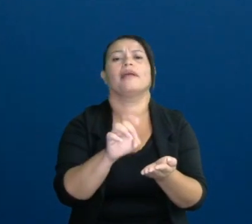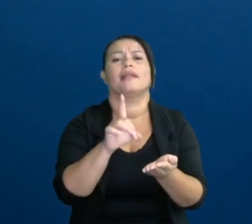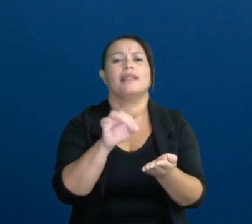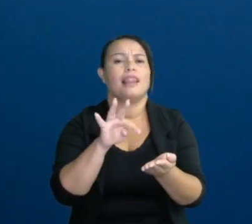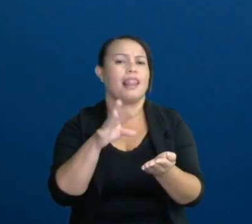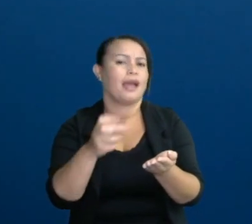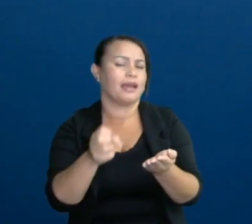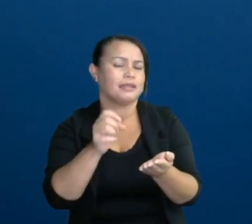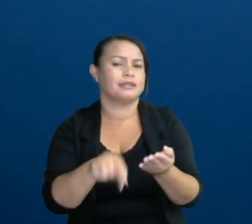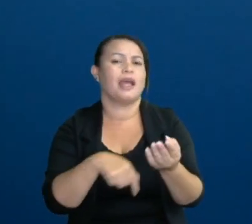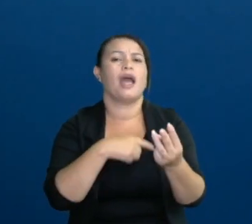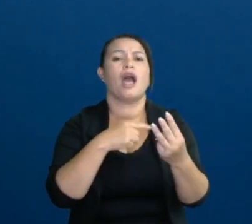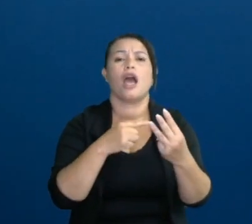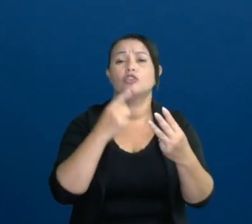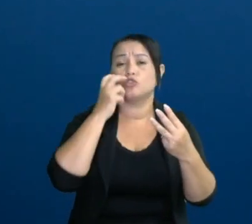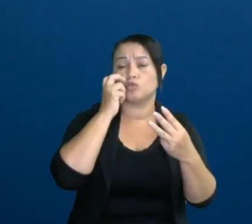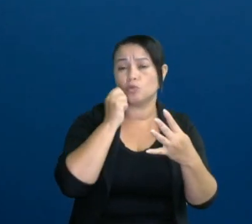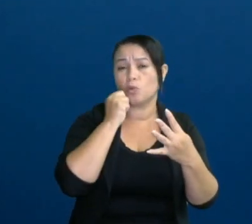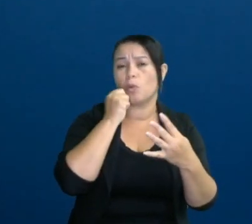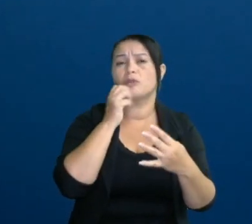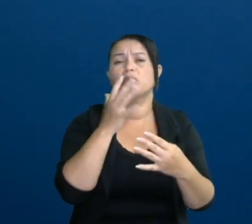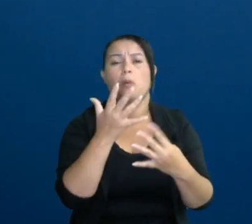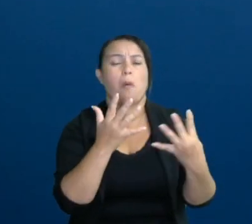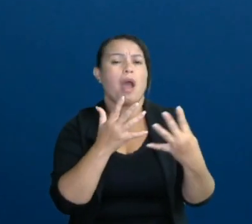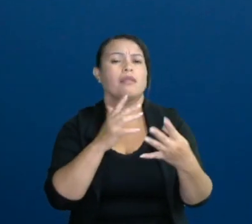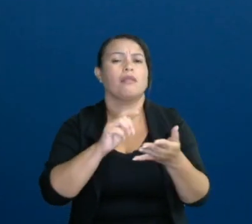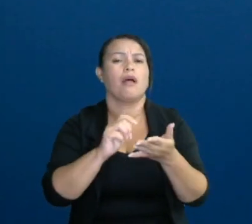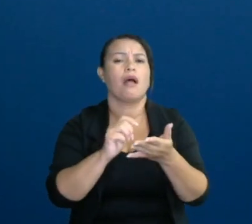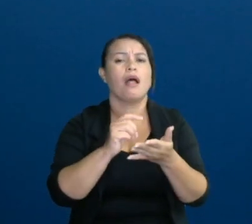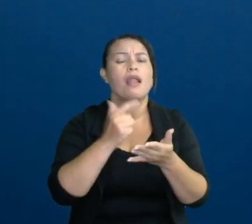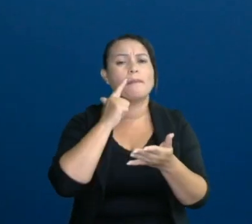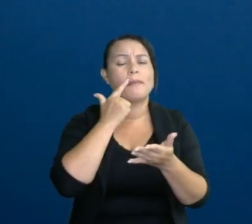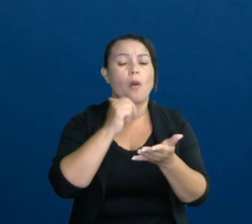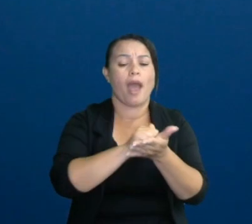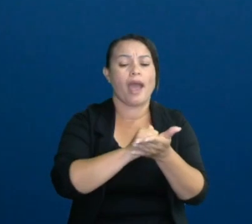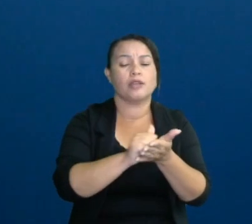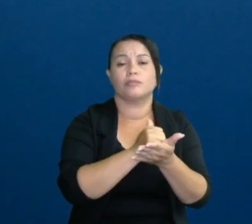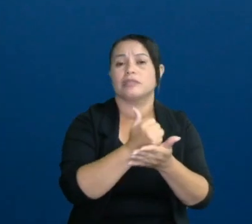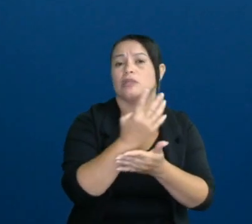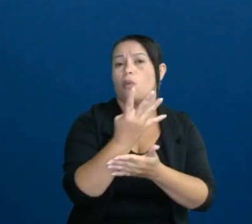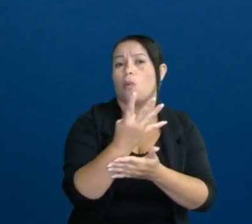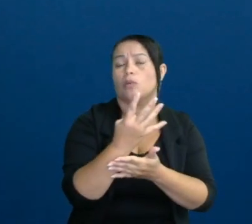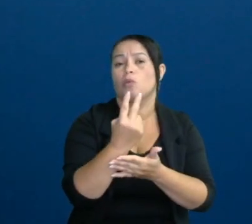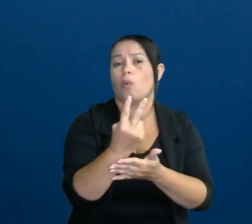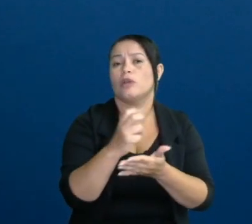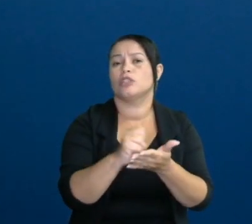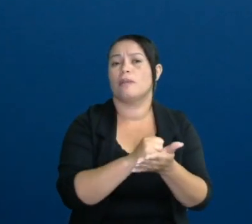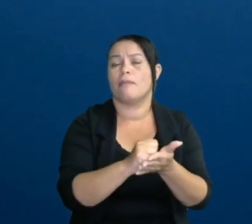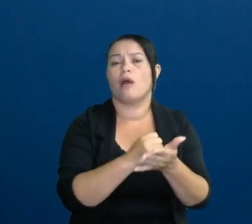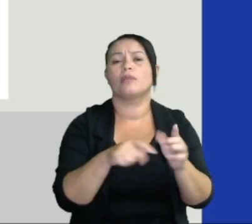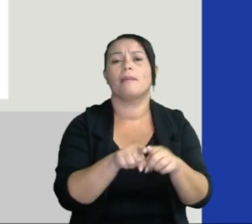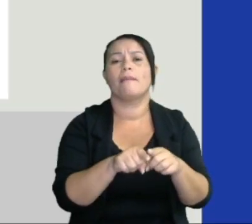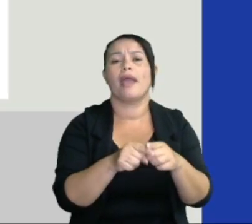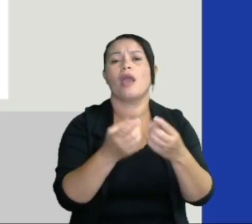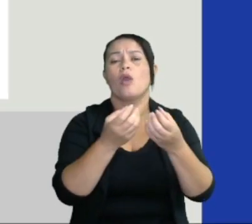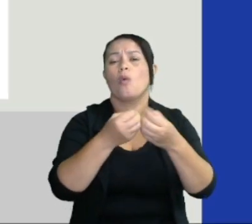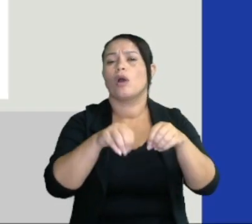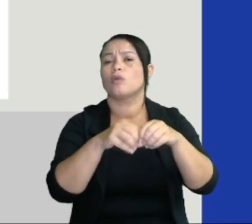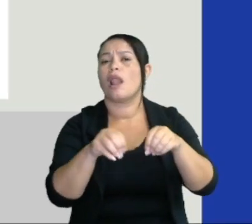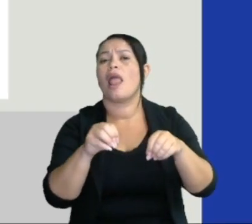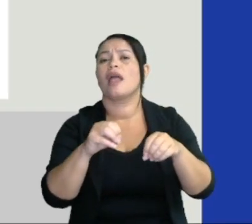4 limões, raspas de 2 limões, 4 claras de ovos, 3 colheres de